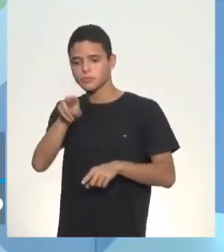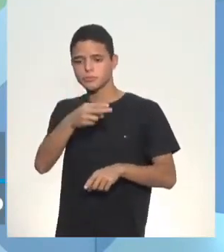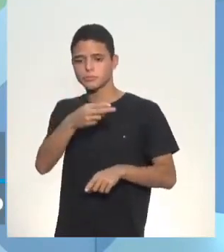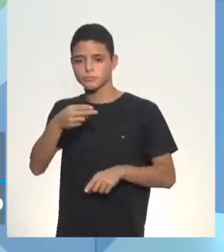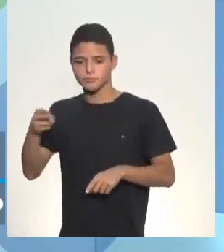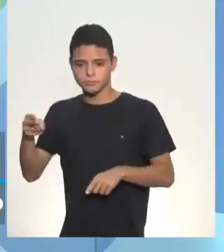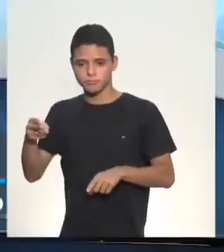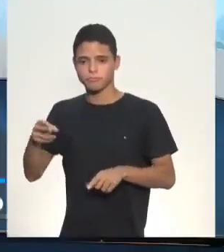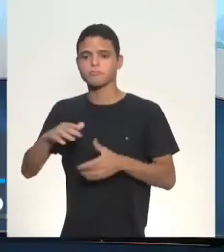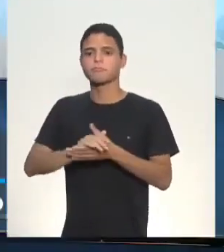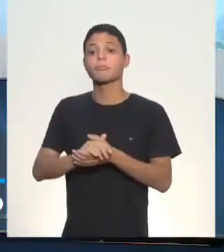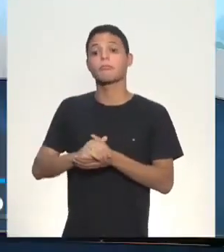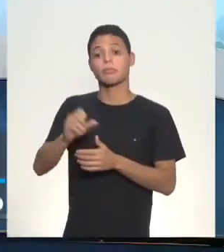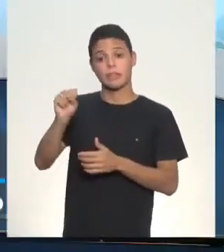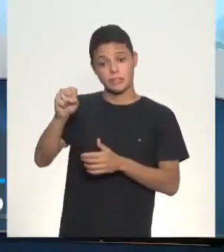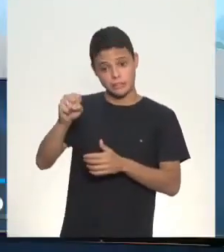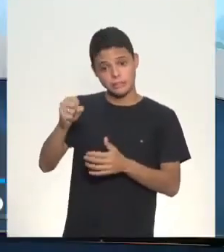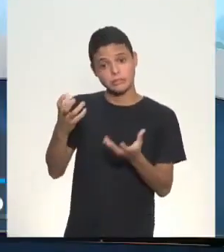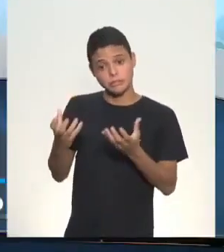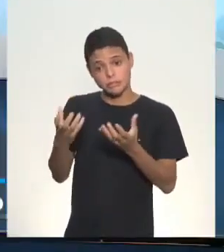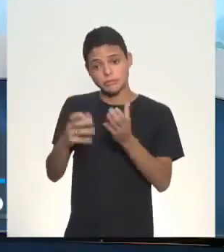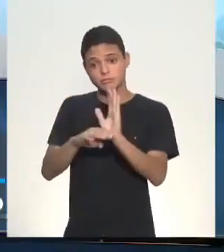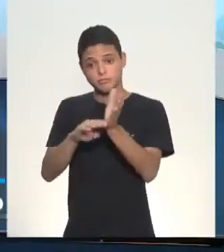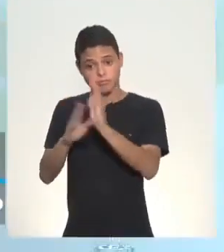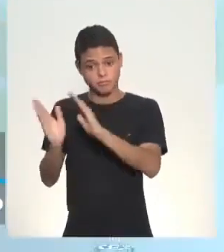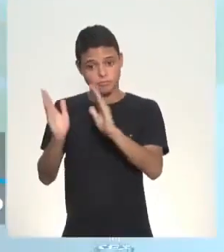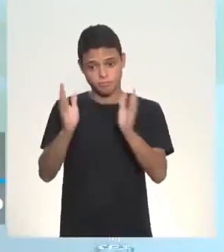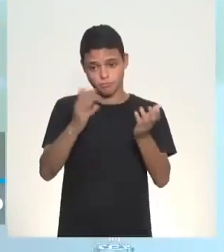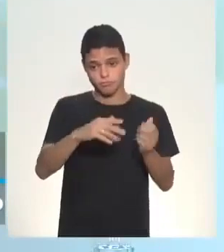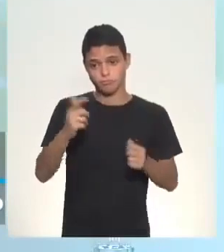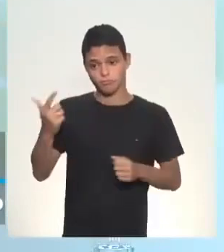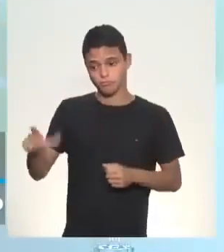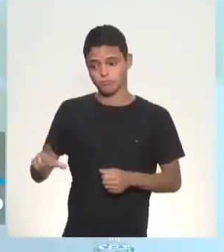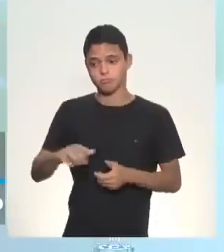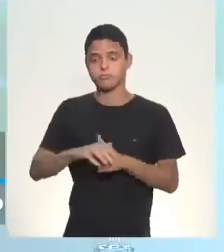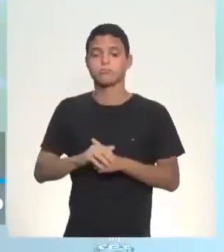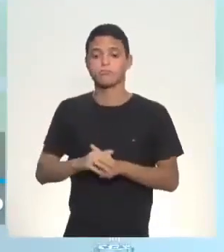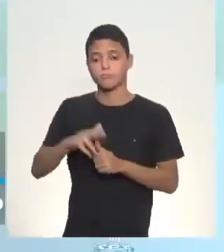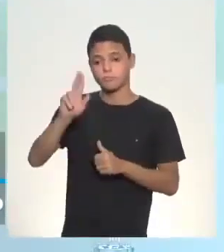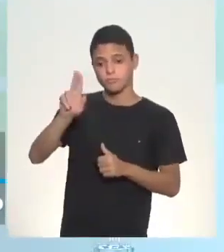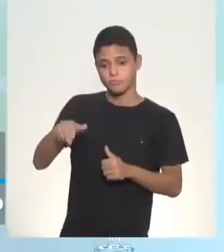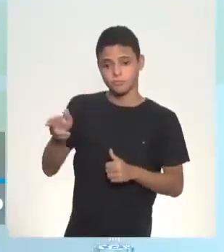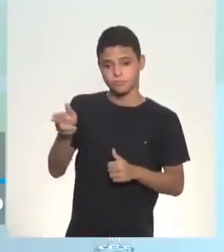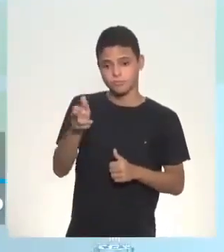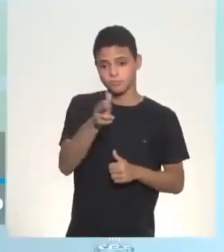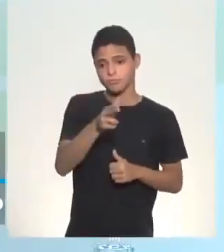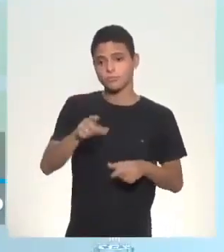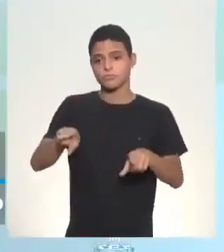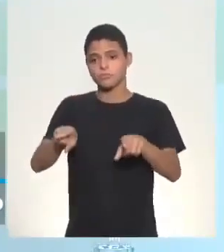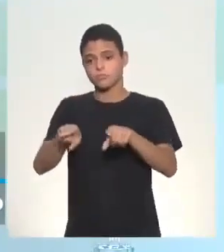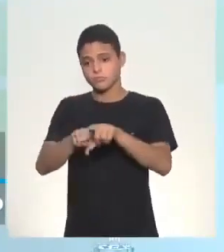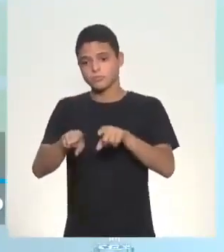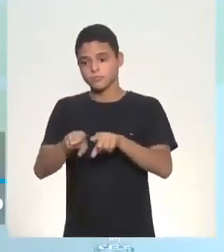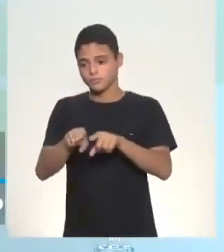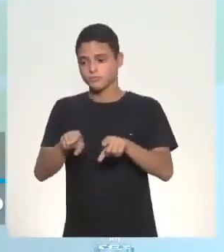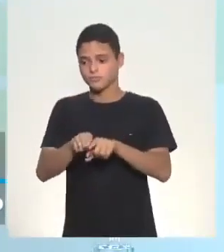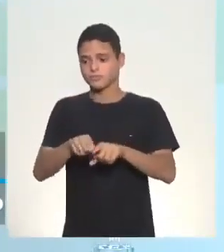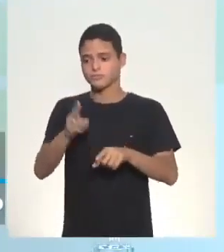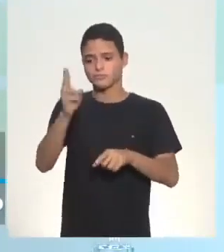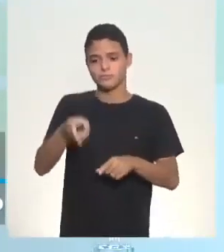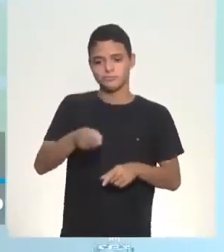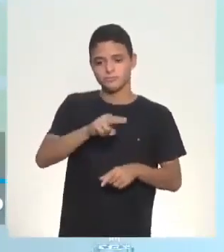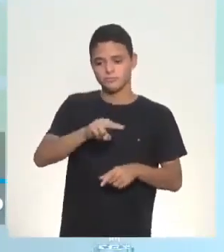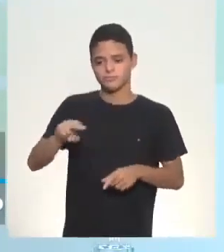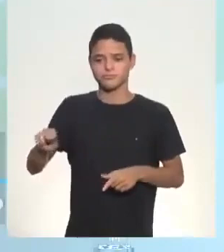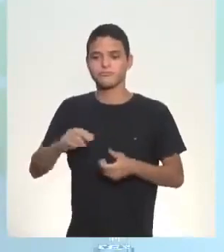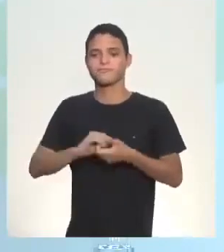de novo, sim. Quer ver de novo? Então, já que vocês conseguiram perceber que tem um padre ali, que é o Charlie Chaplin, então tem as personagens, tudo. Vamos trabalhar agora,